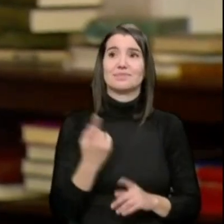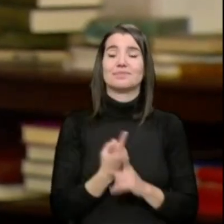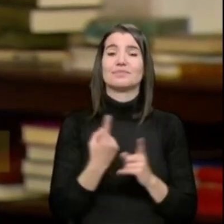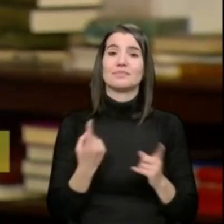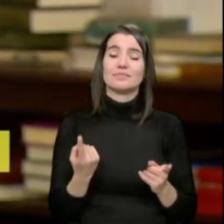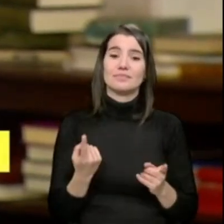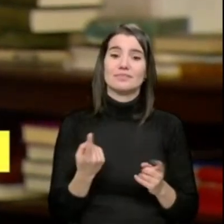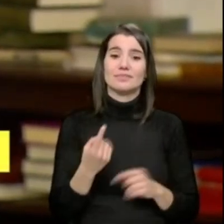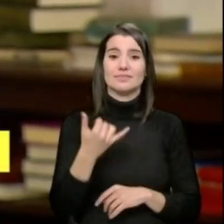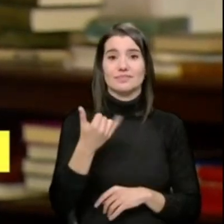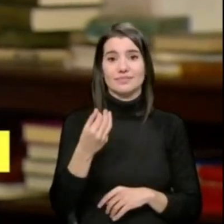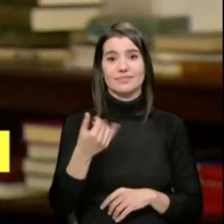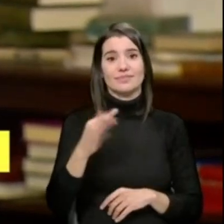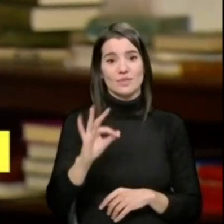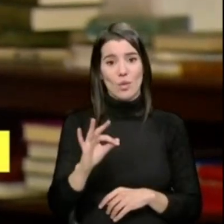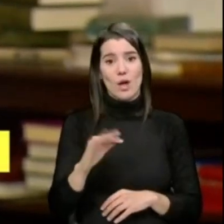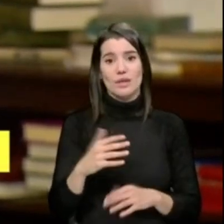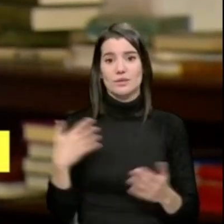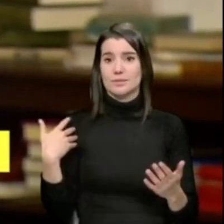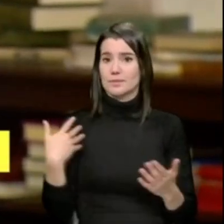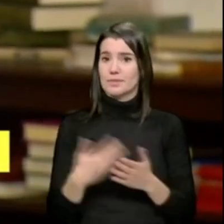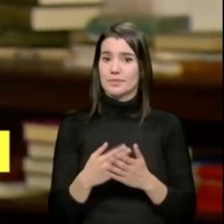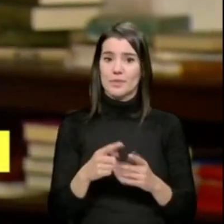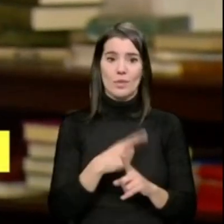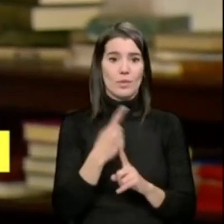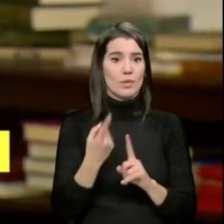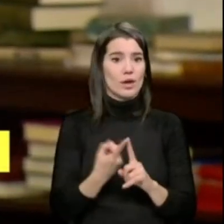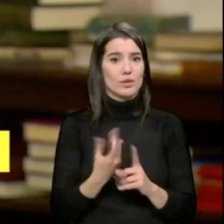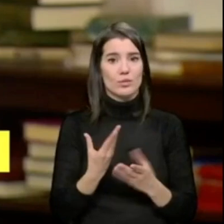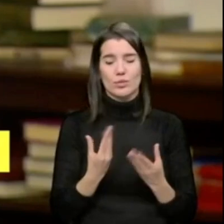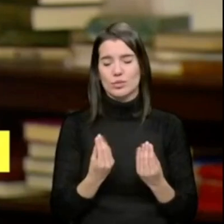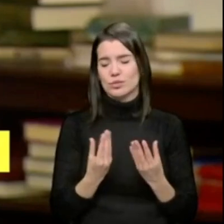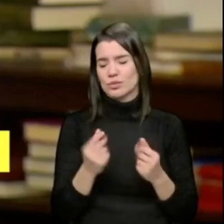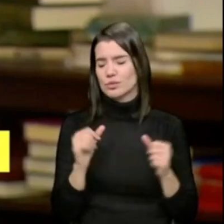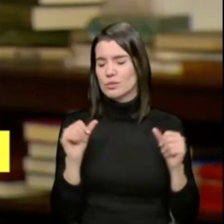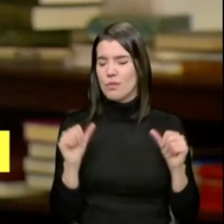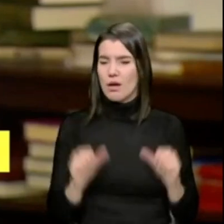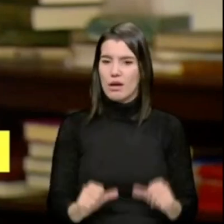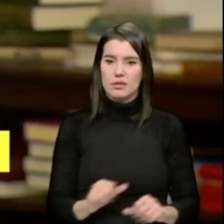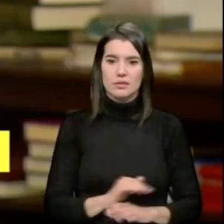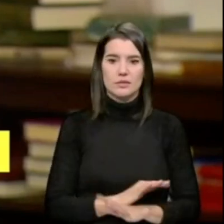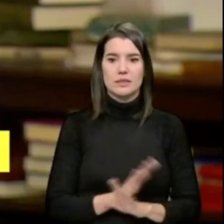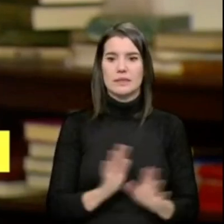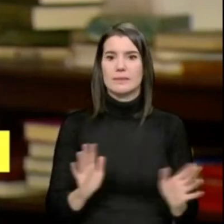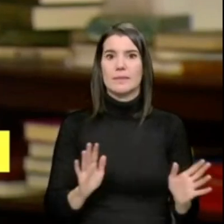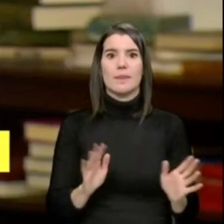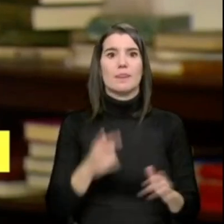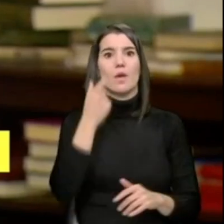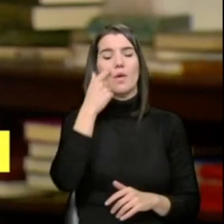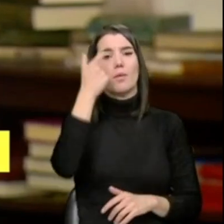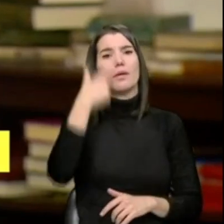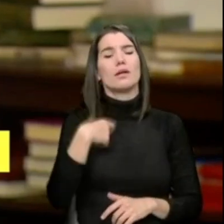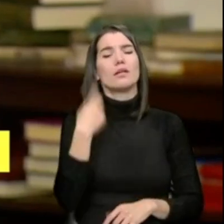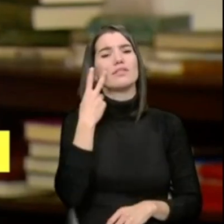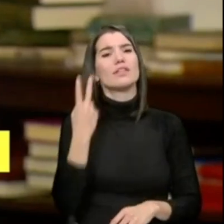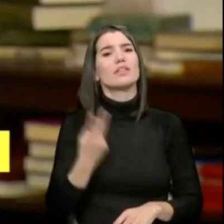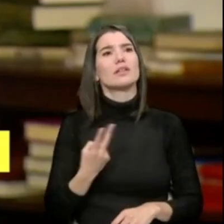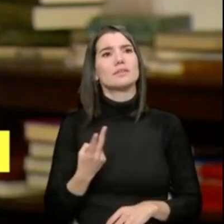porque 2024 tem sido um ano muito, muito, muito mau mesmo. E a vida humana tem